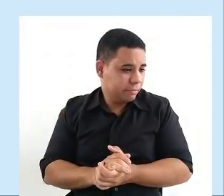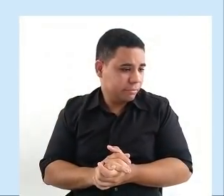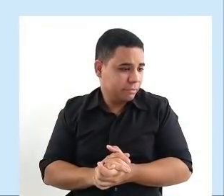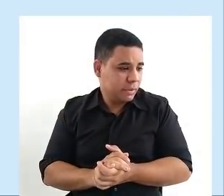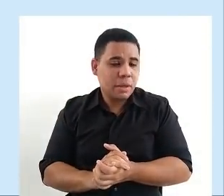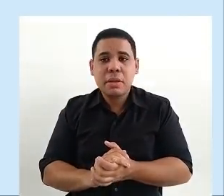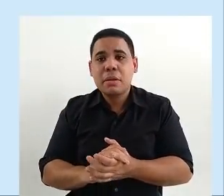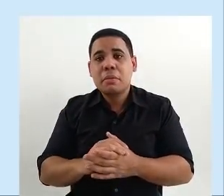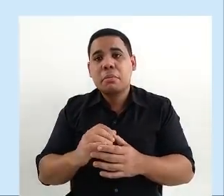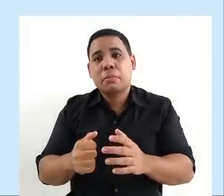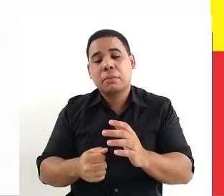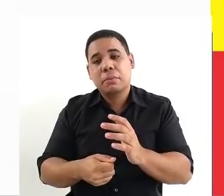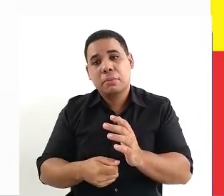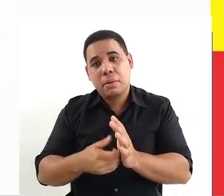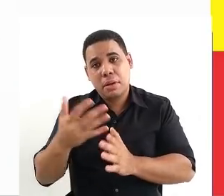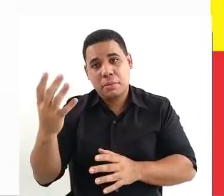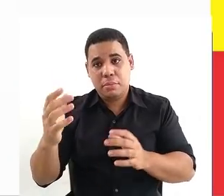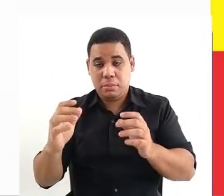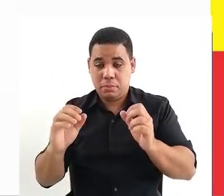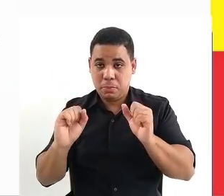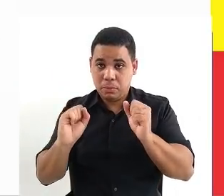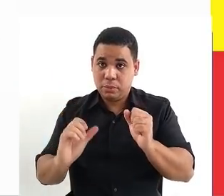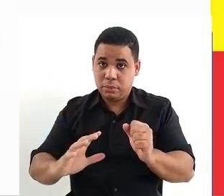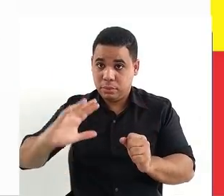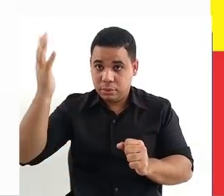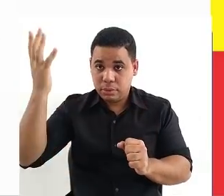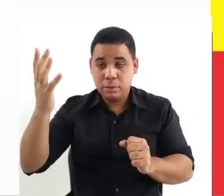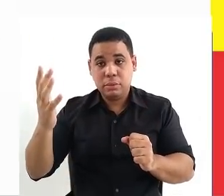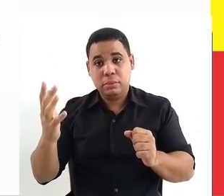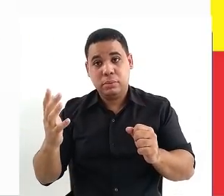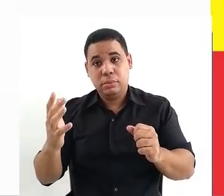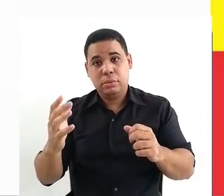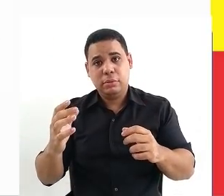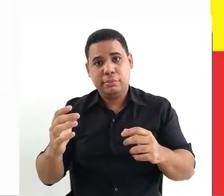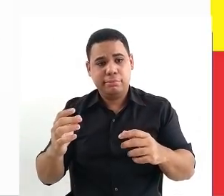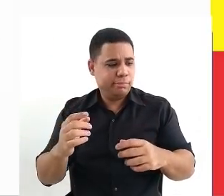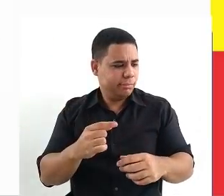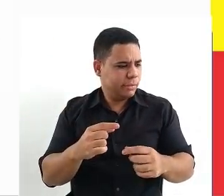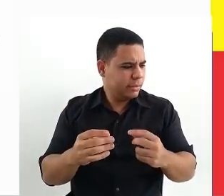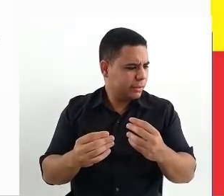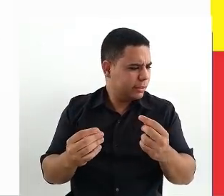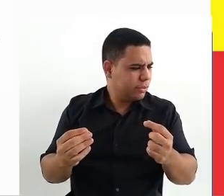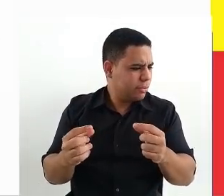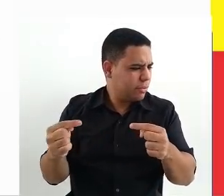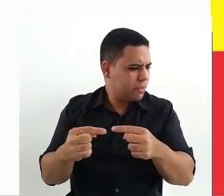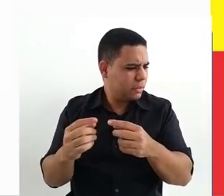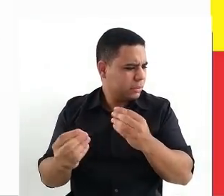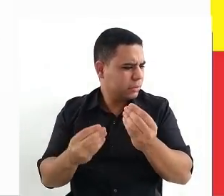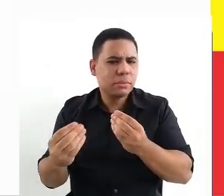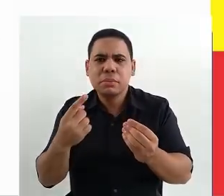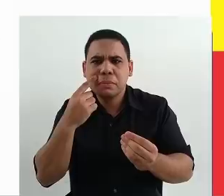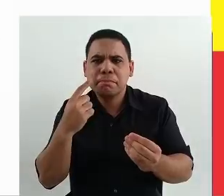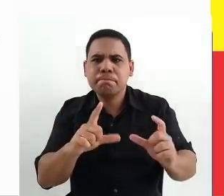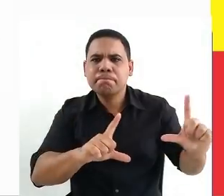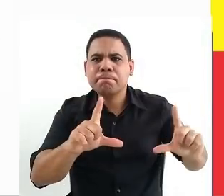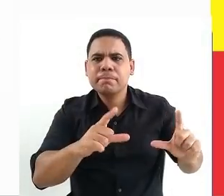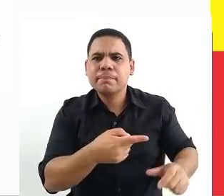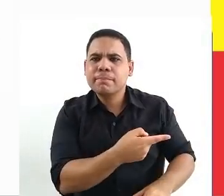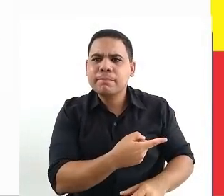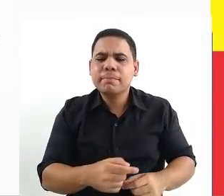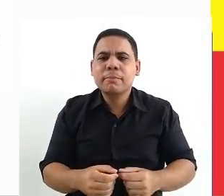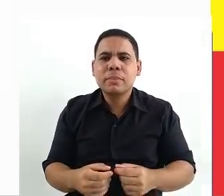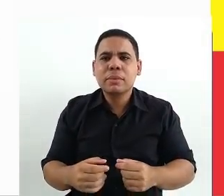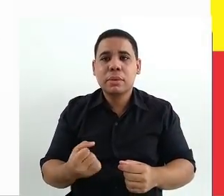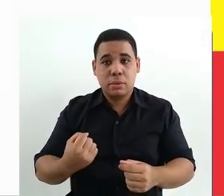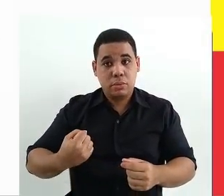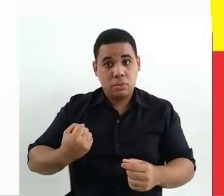Gente, pasmem! Probabilidade nada mais é do que um nome bonitinho para uma fração.